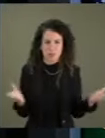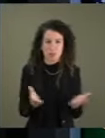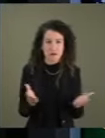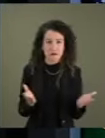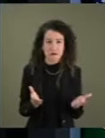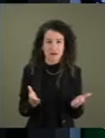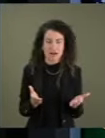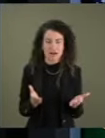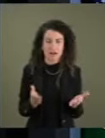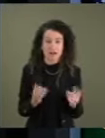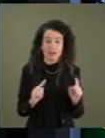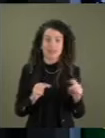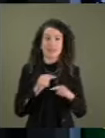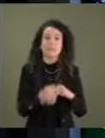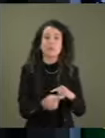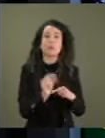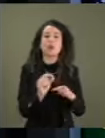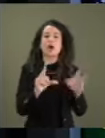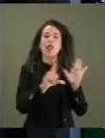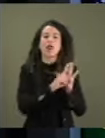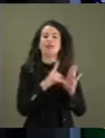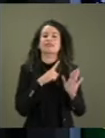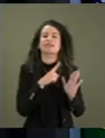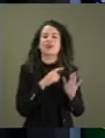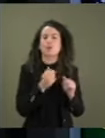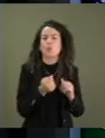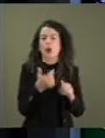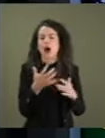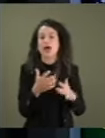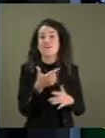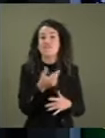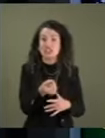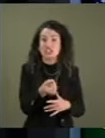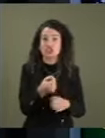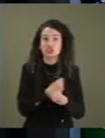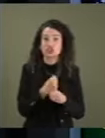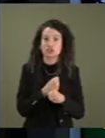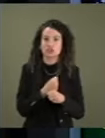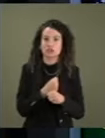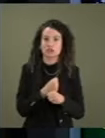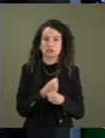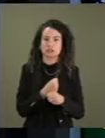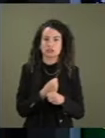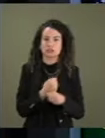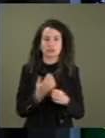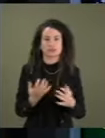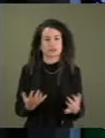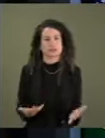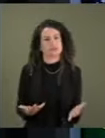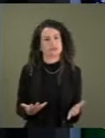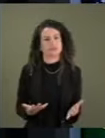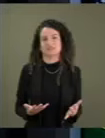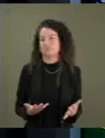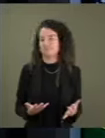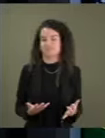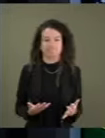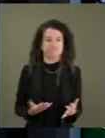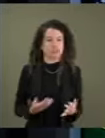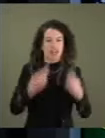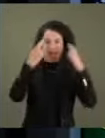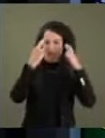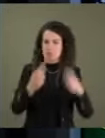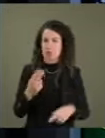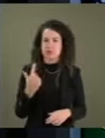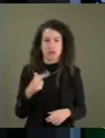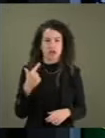Depois de uma lei há quase 20 anos em vigor. É um desrespeito sem precedentes à sociedade